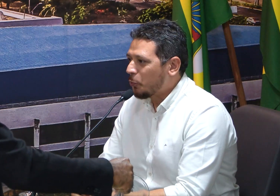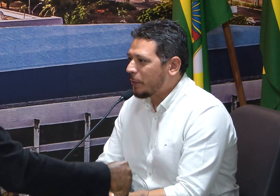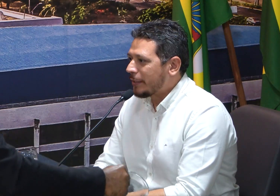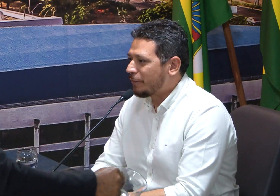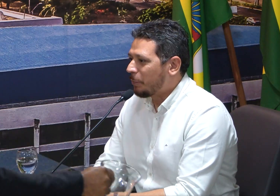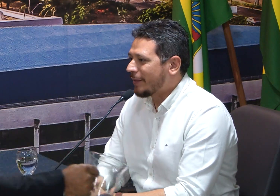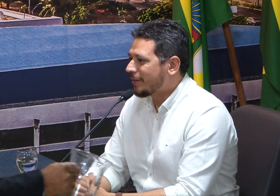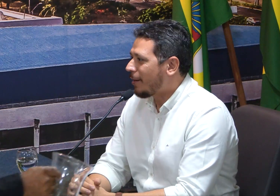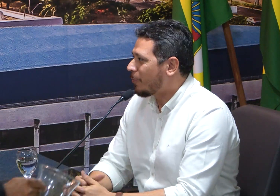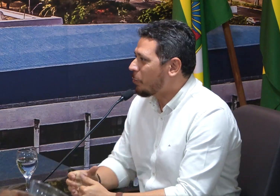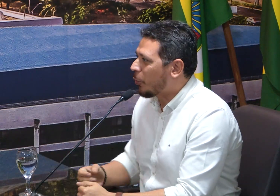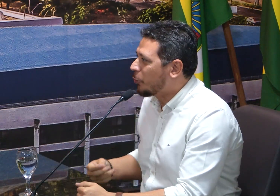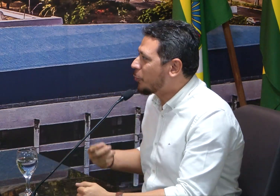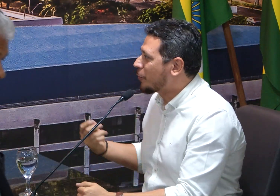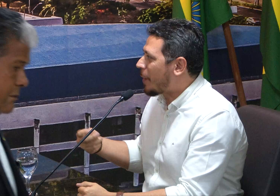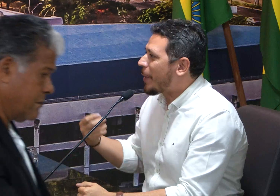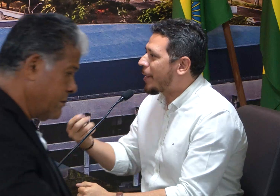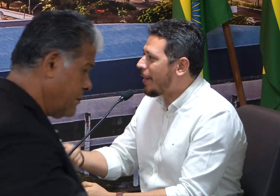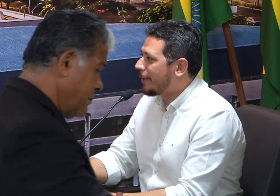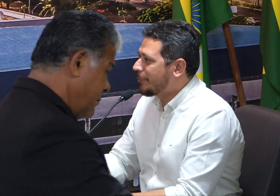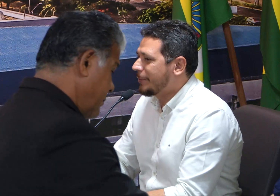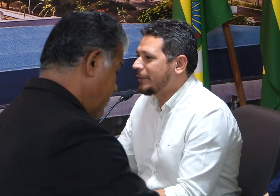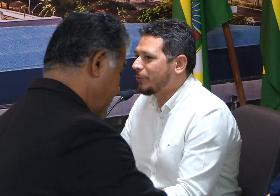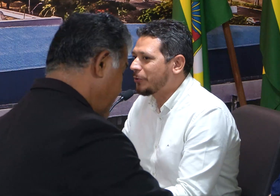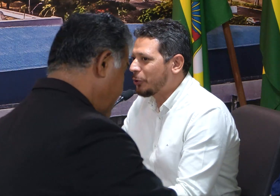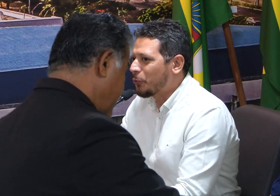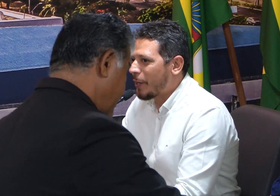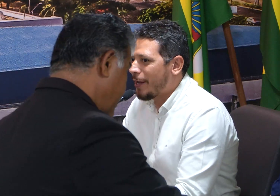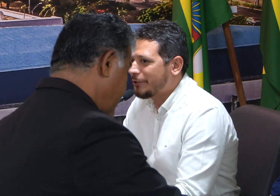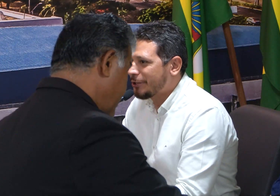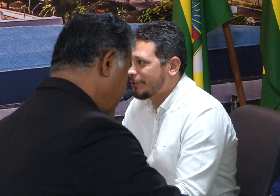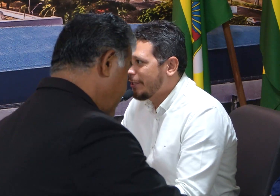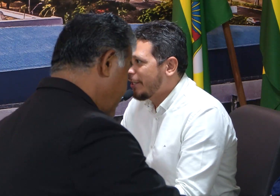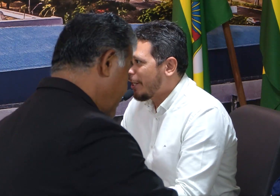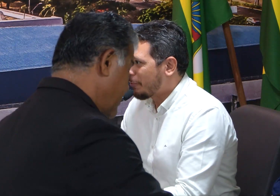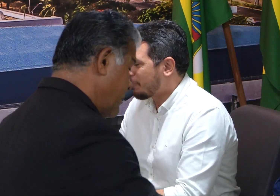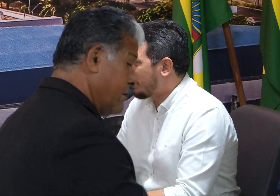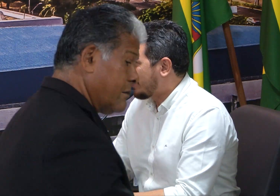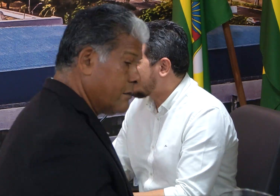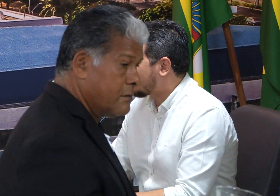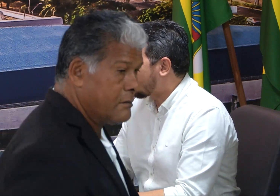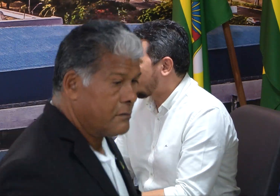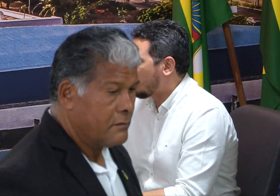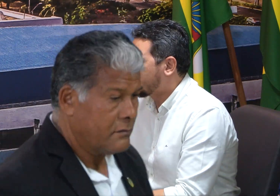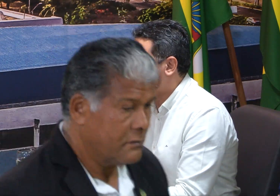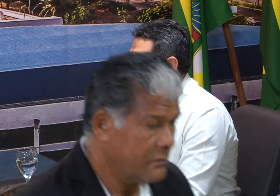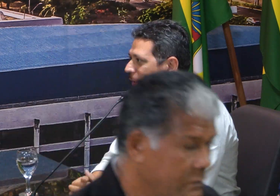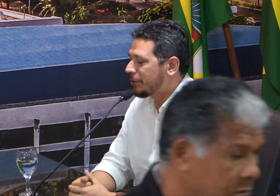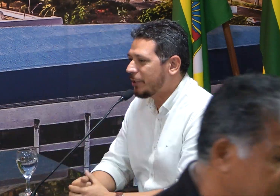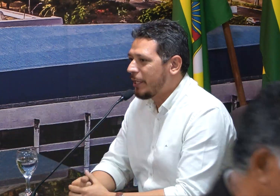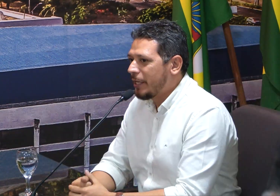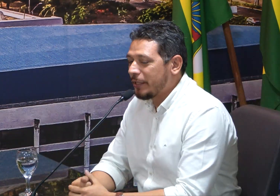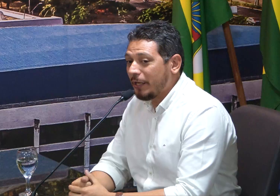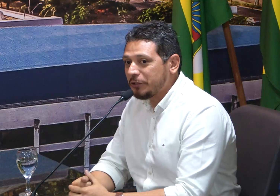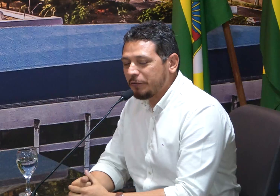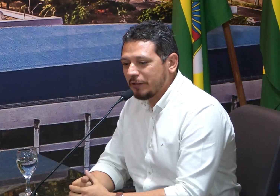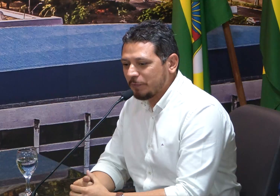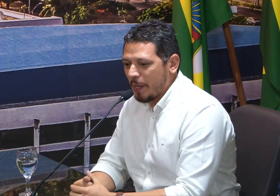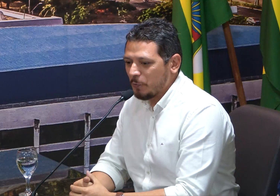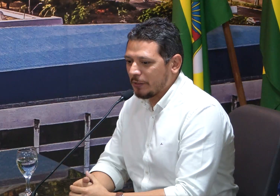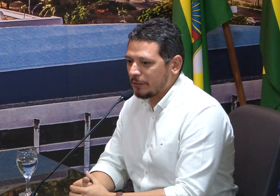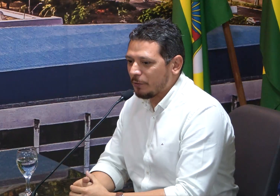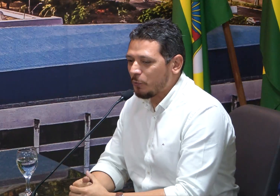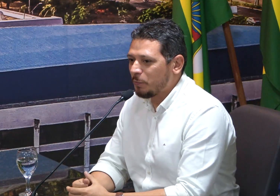aqui nunca foi passar algum produto no supermercado e quando chegou no caixa era um preço, né, um valor diferente, e aí a gente